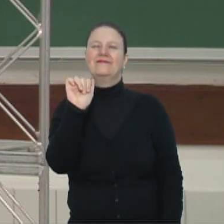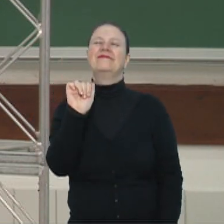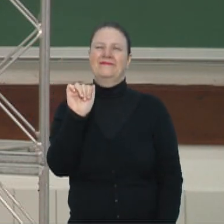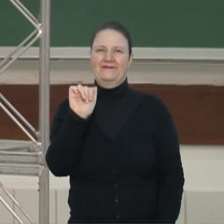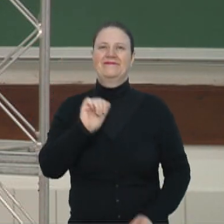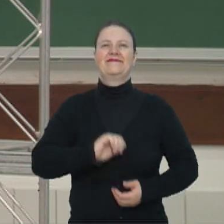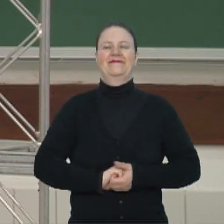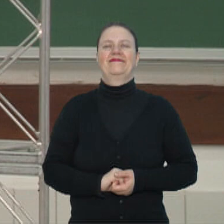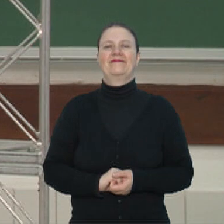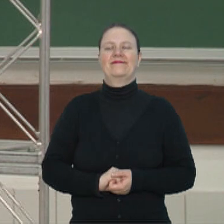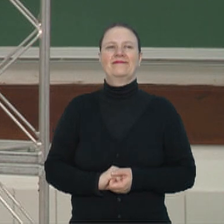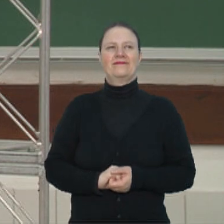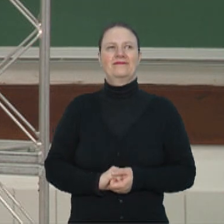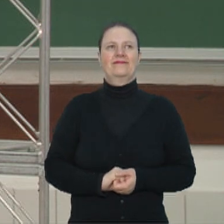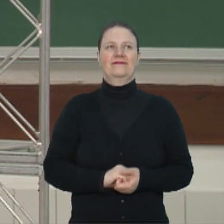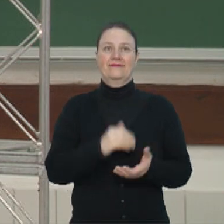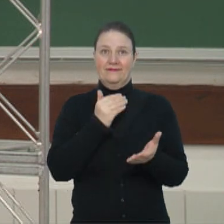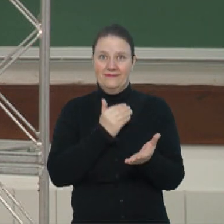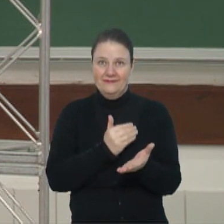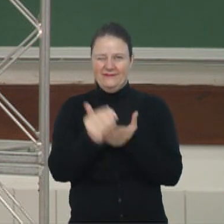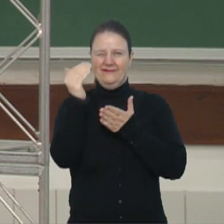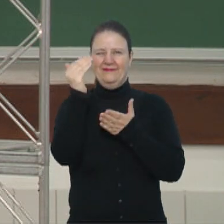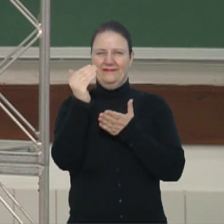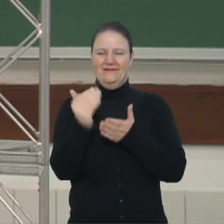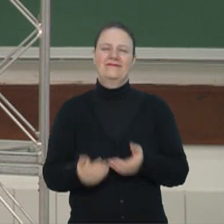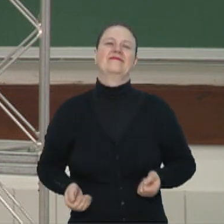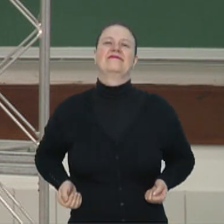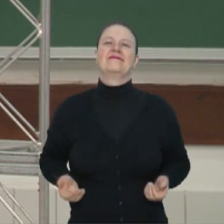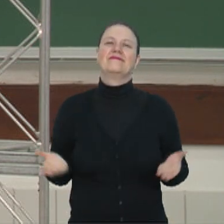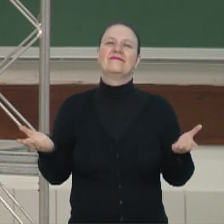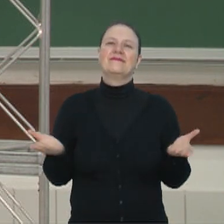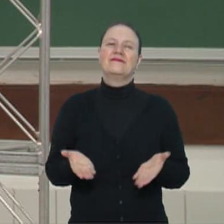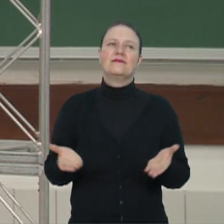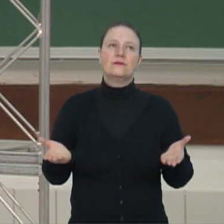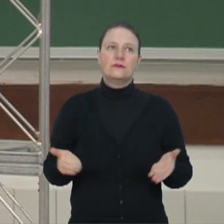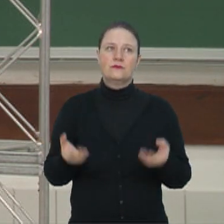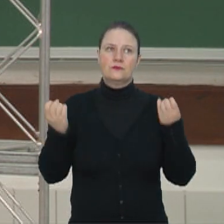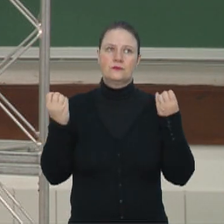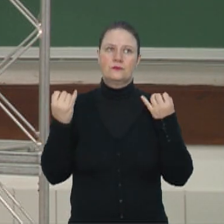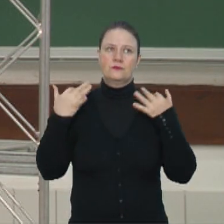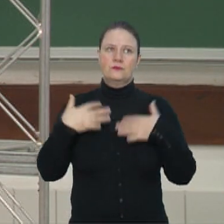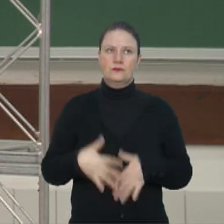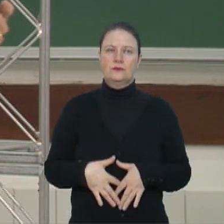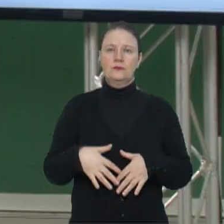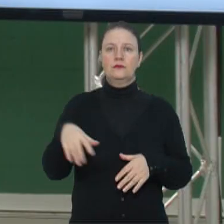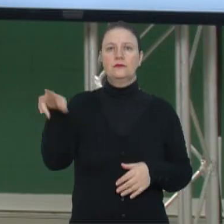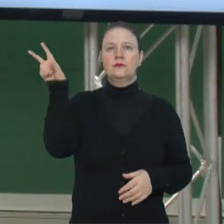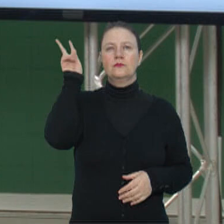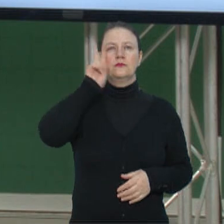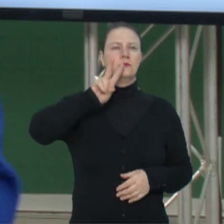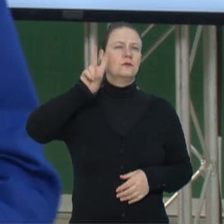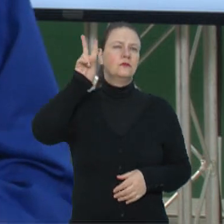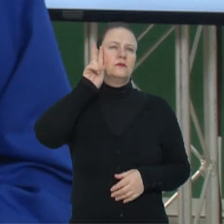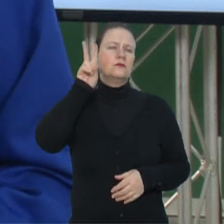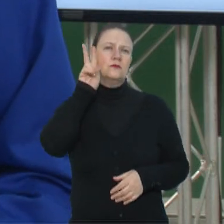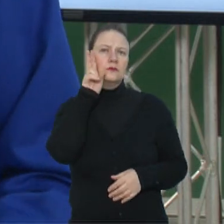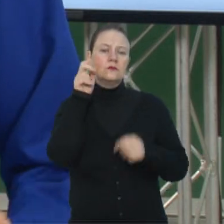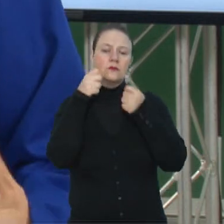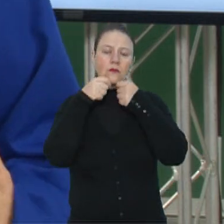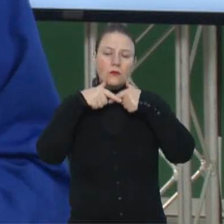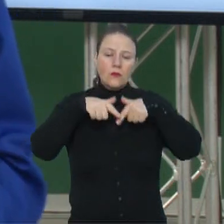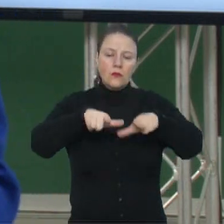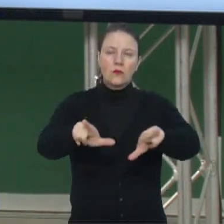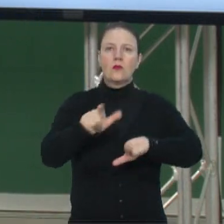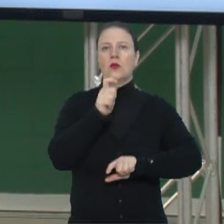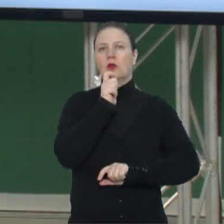certo? Vamos começar. Let's start. Vamos falar hoje então um pouquinho sobre a história do inglês. Como